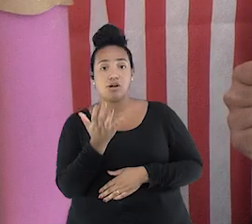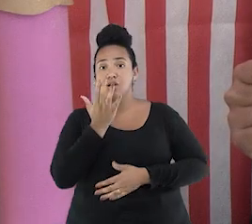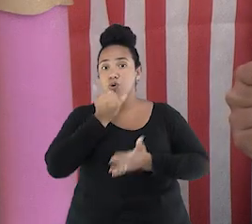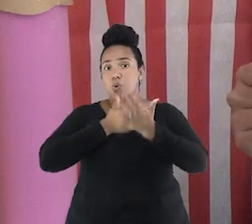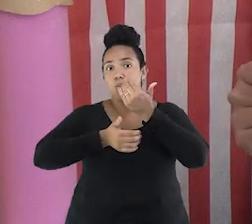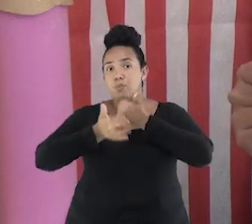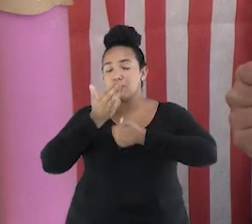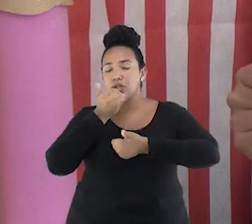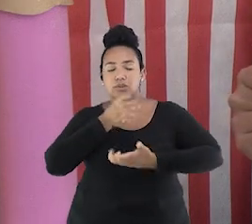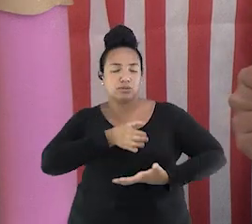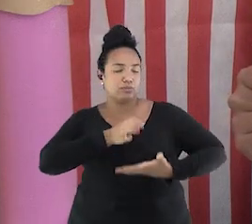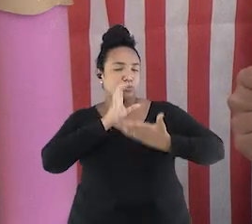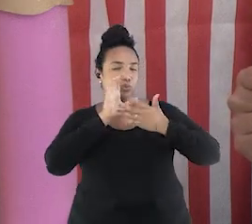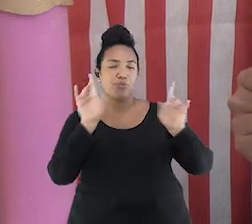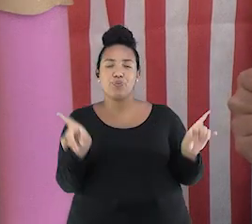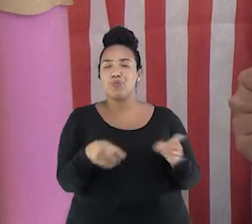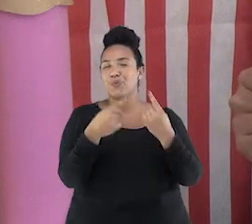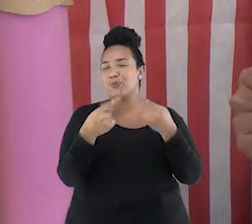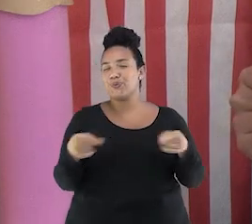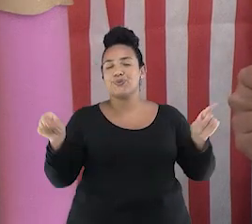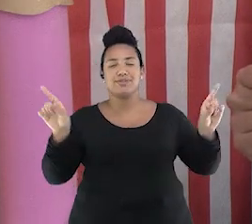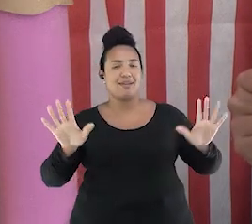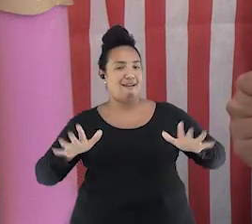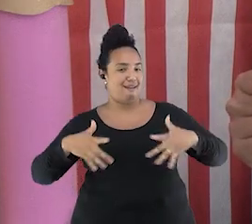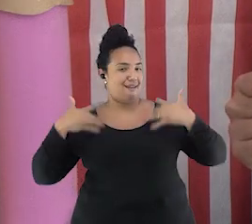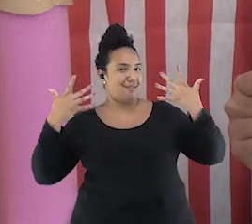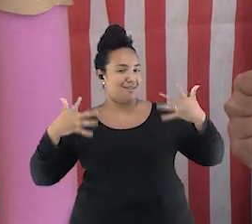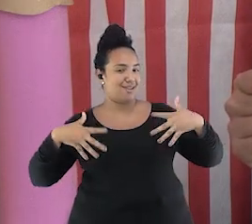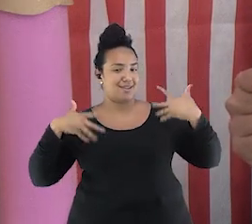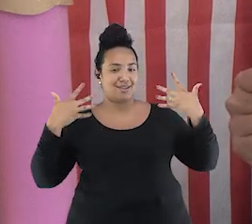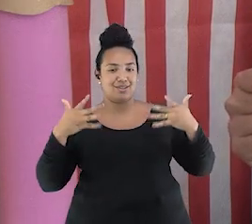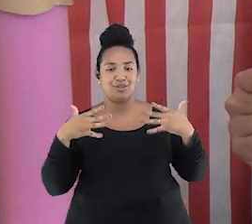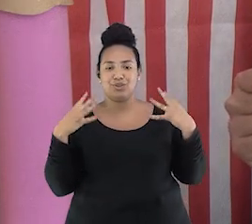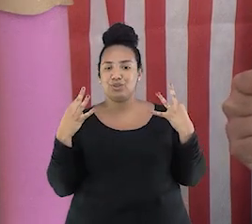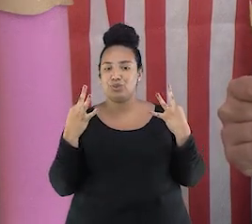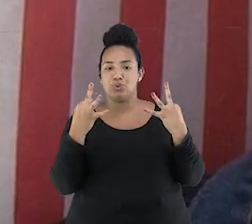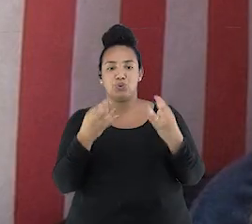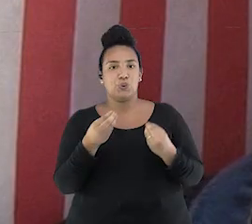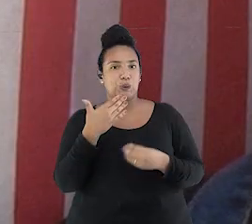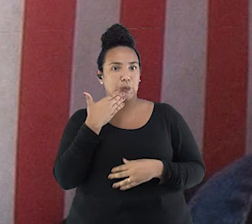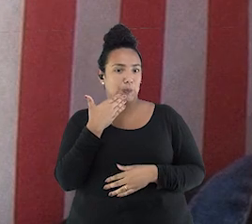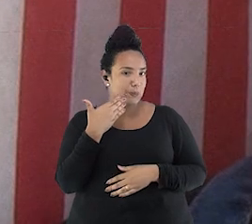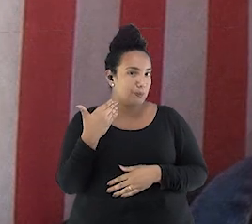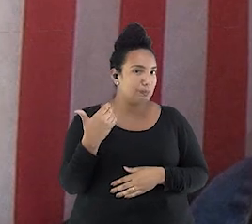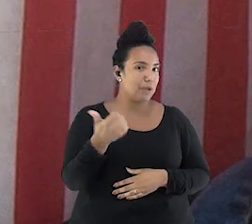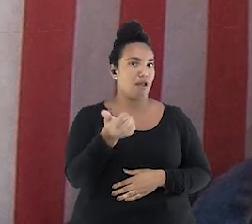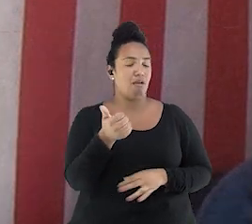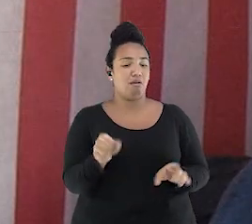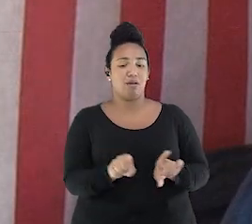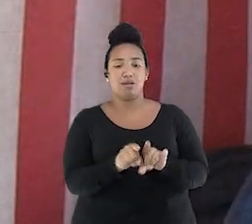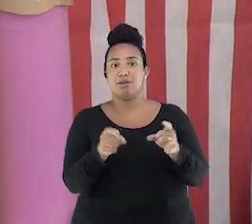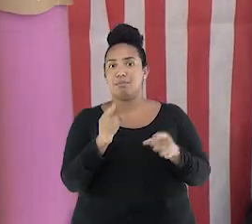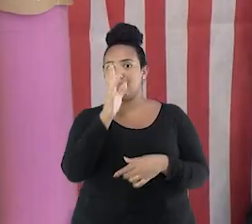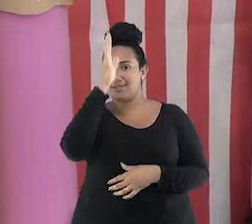muita música, muita alegria, tudo do bom e do melhor e de